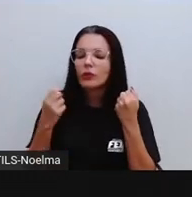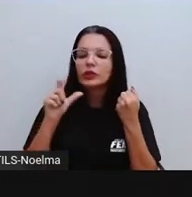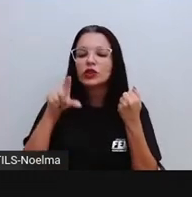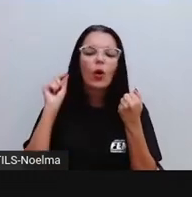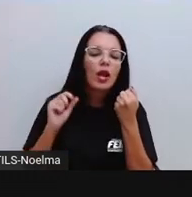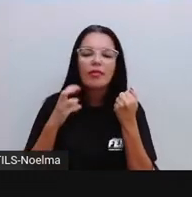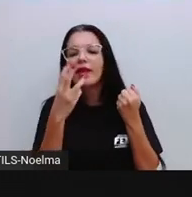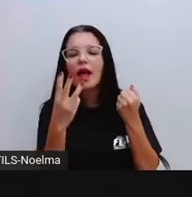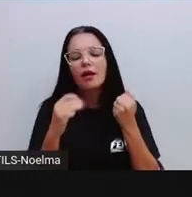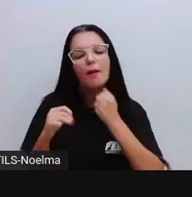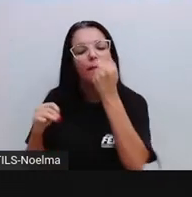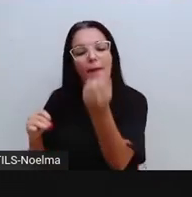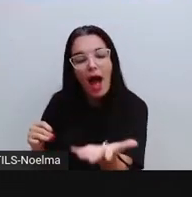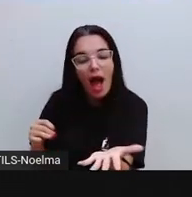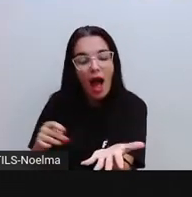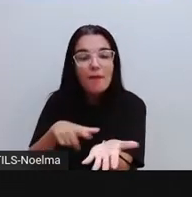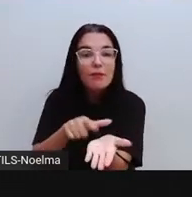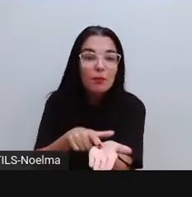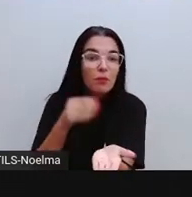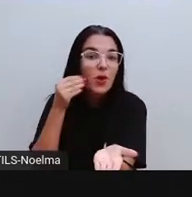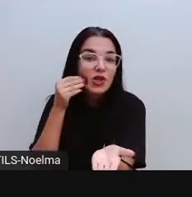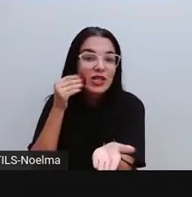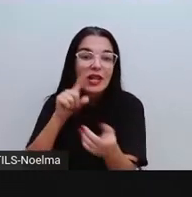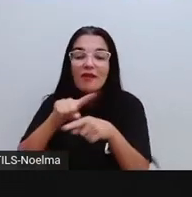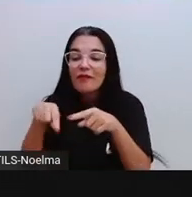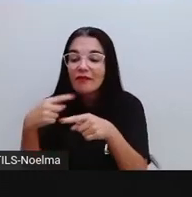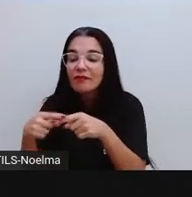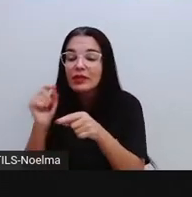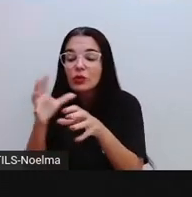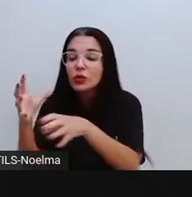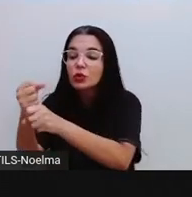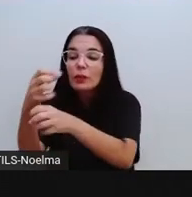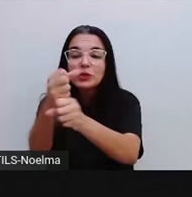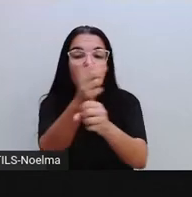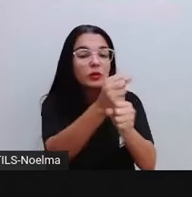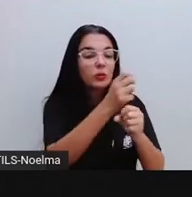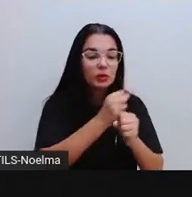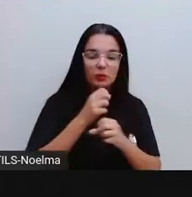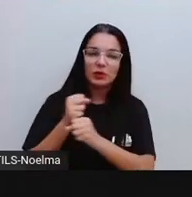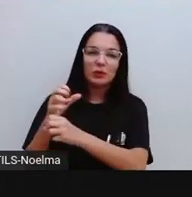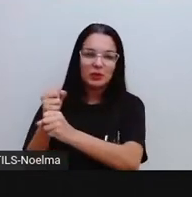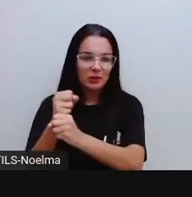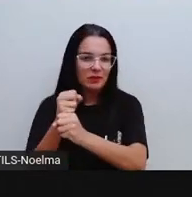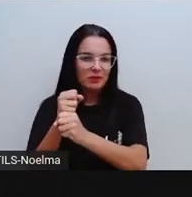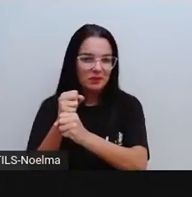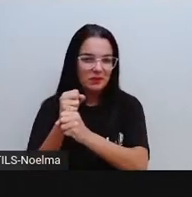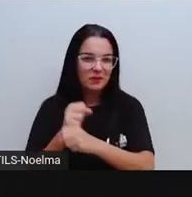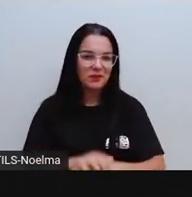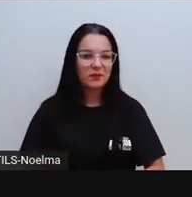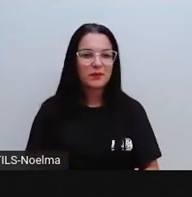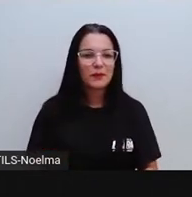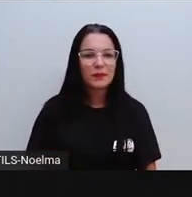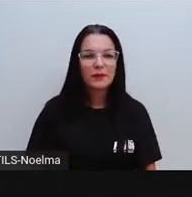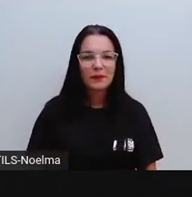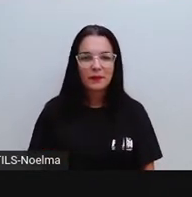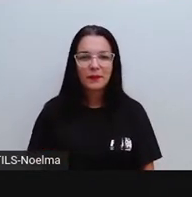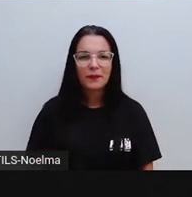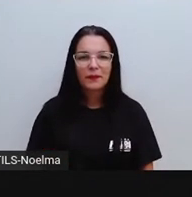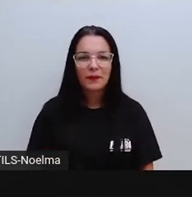e vão falar, ao mesmo tempo, a quantidade que imaginam que dá a somatória de todos os palitinhos.